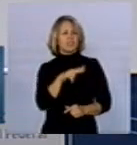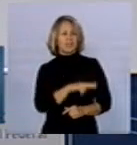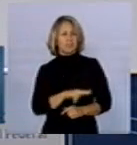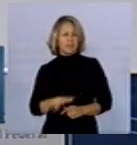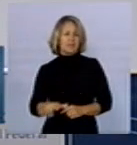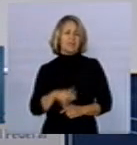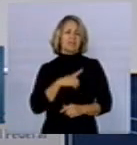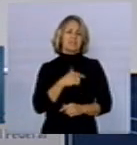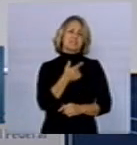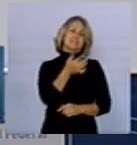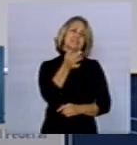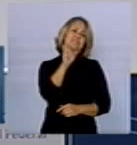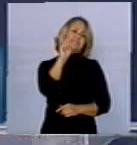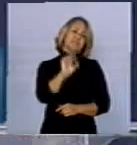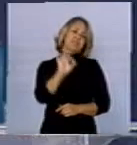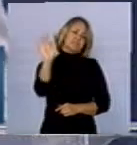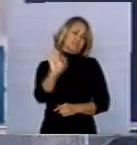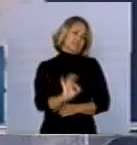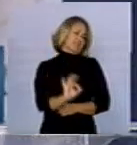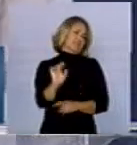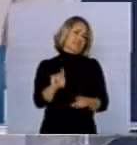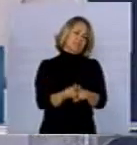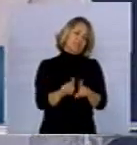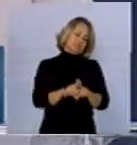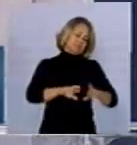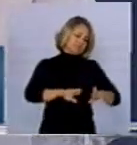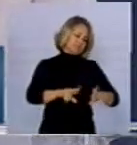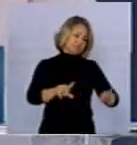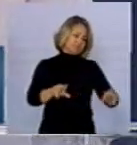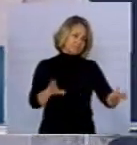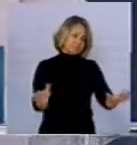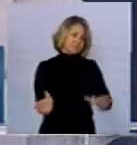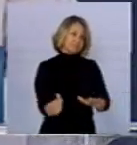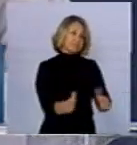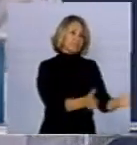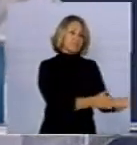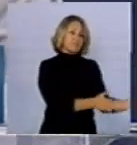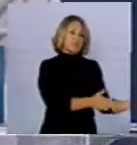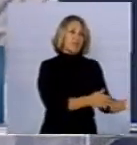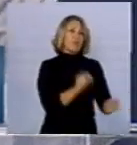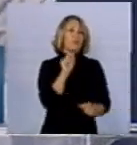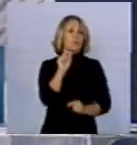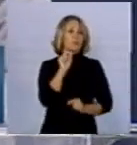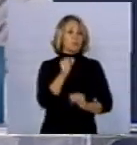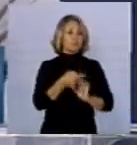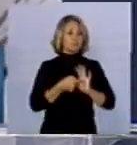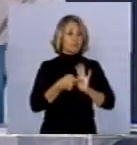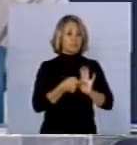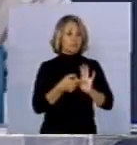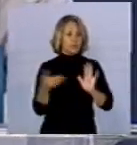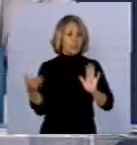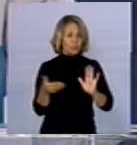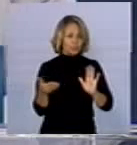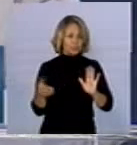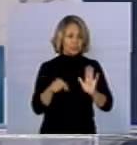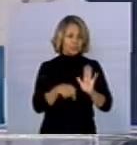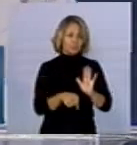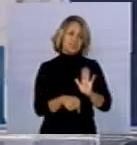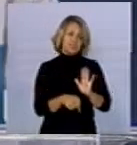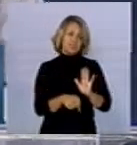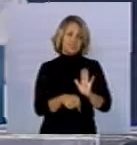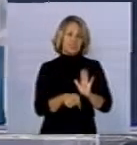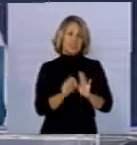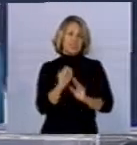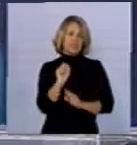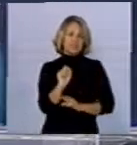50% tudo isso então o que está em jogo na